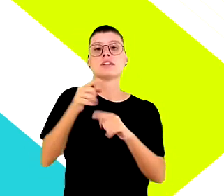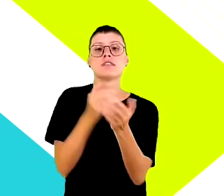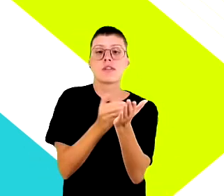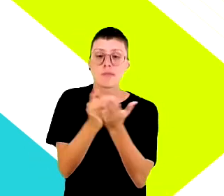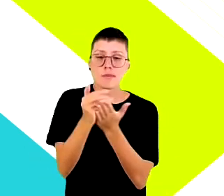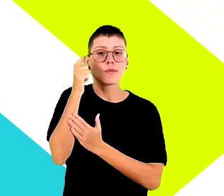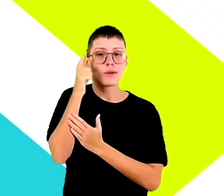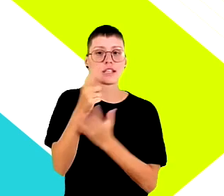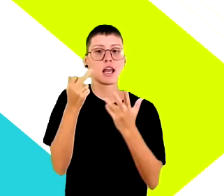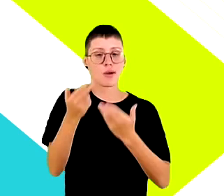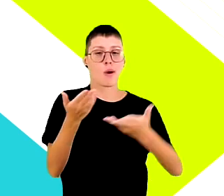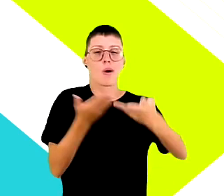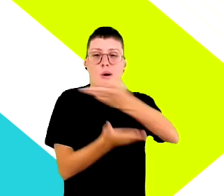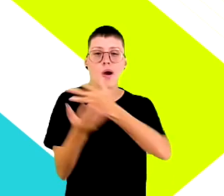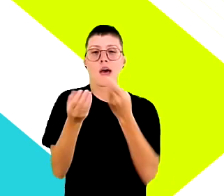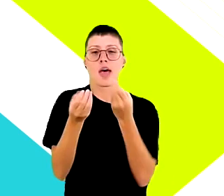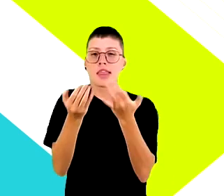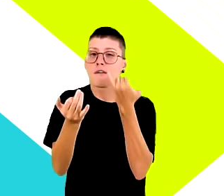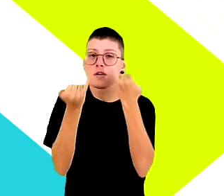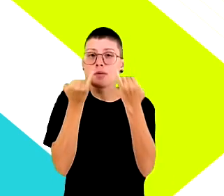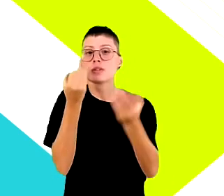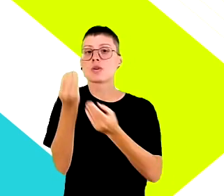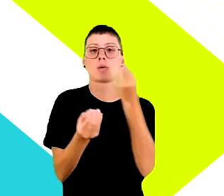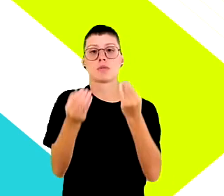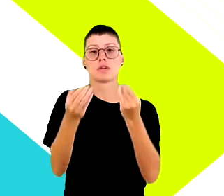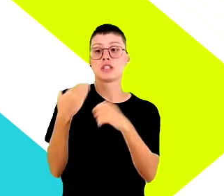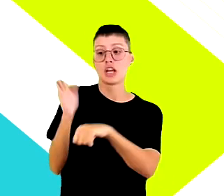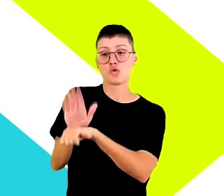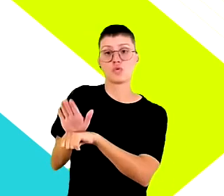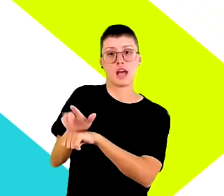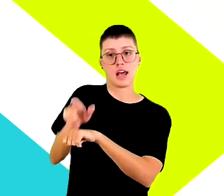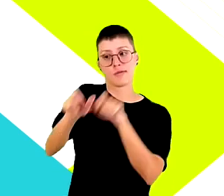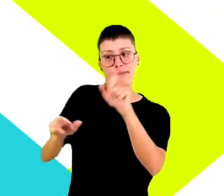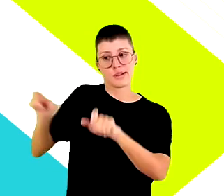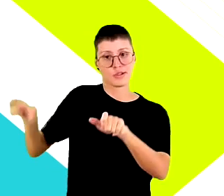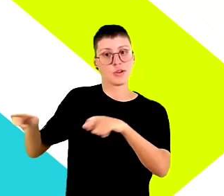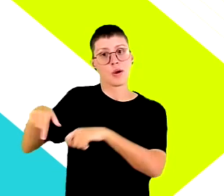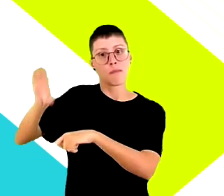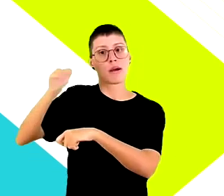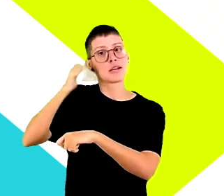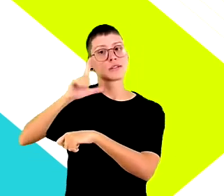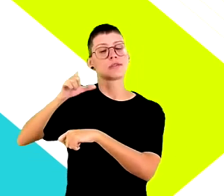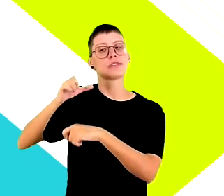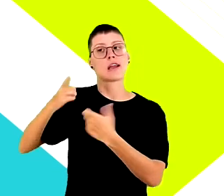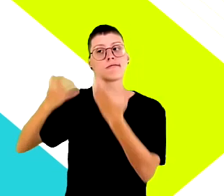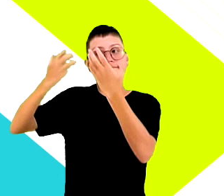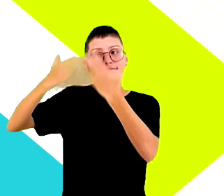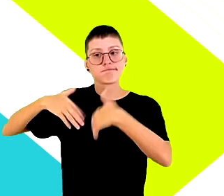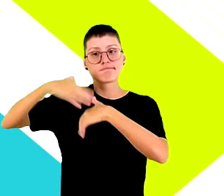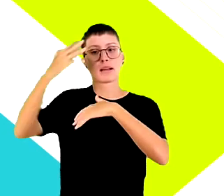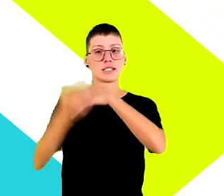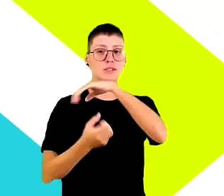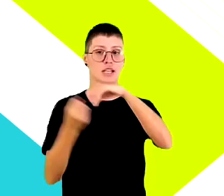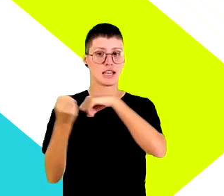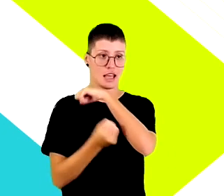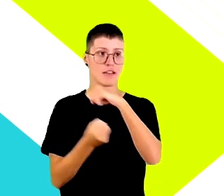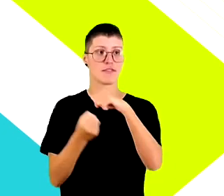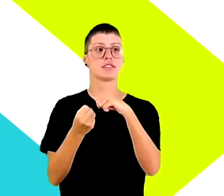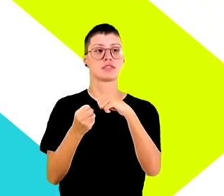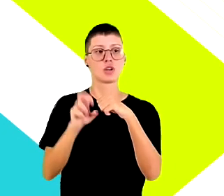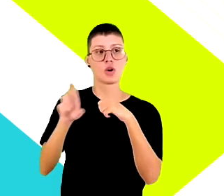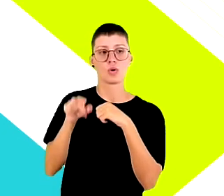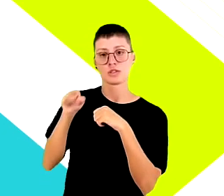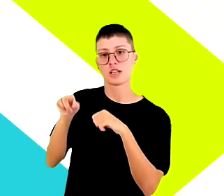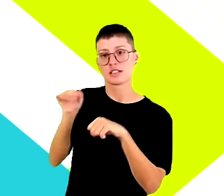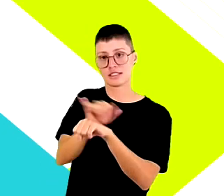compartilhar como a gente tem ajudado esses produtores a serem mais eficientes, sustentáveis, por meio de dados.